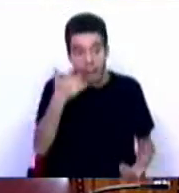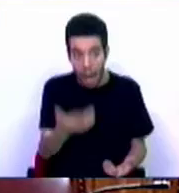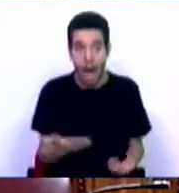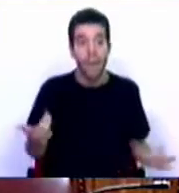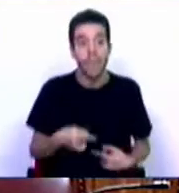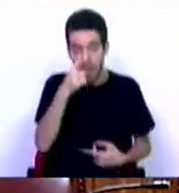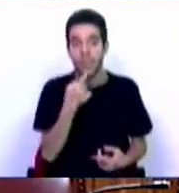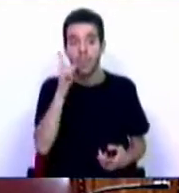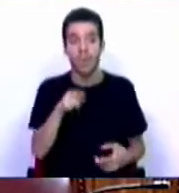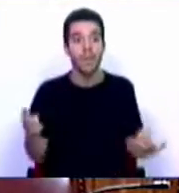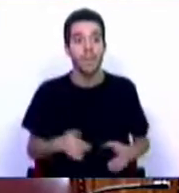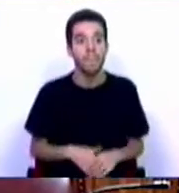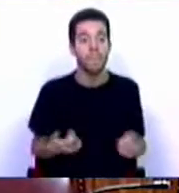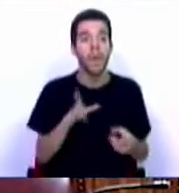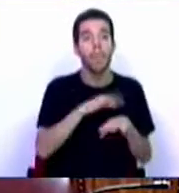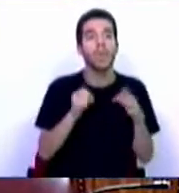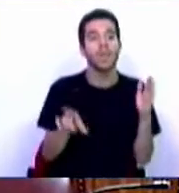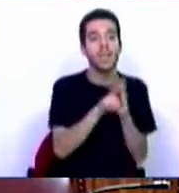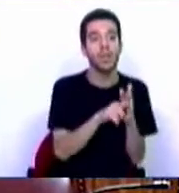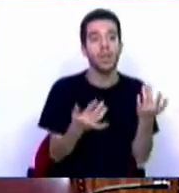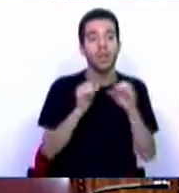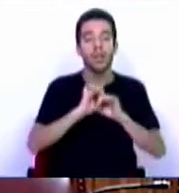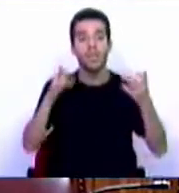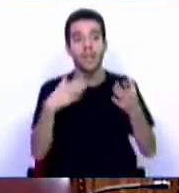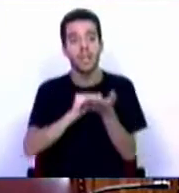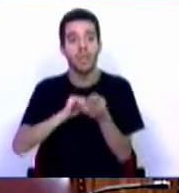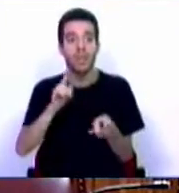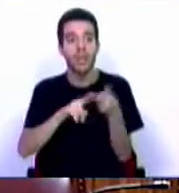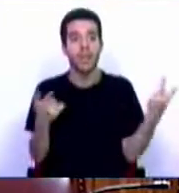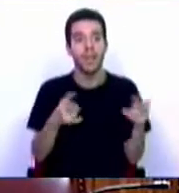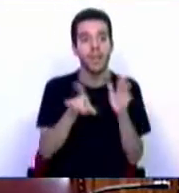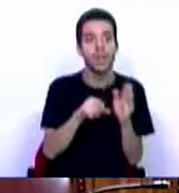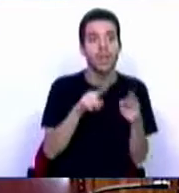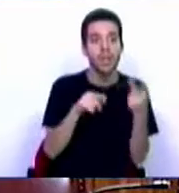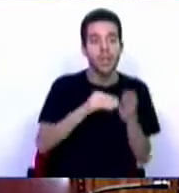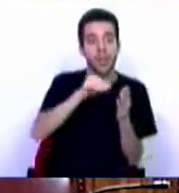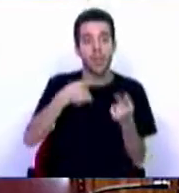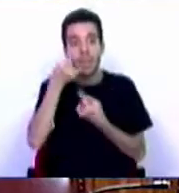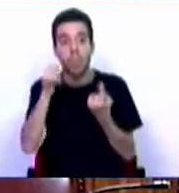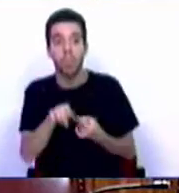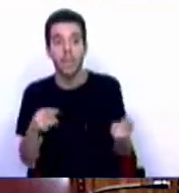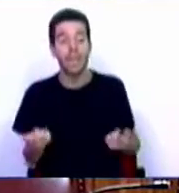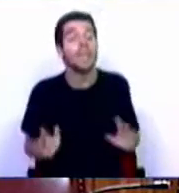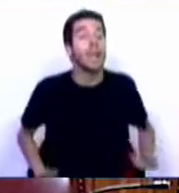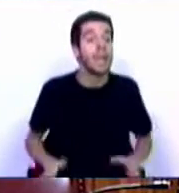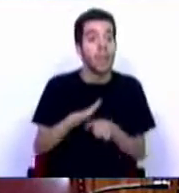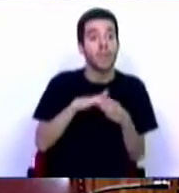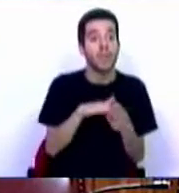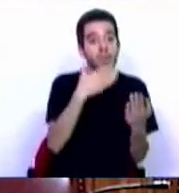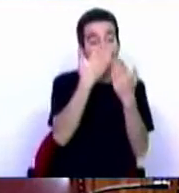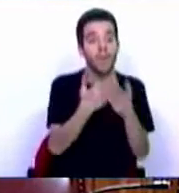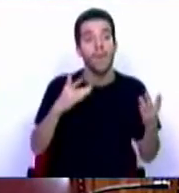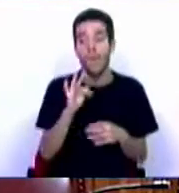foi extraordinariamente mitigado através da legislação sobre transparência administrativa, através da legislação sobre contratação pública, que, quando estamos perante fundações